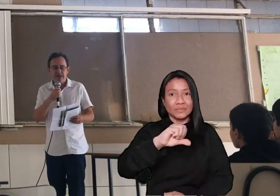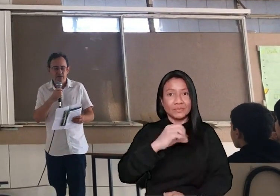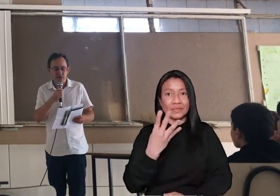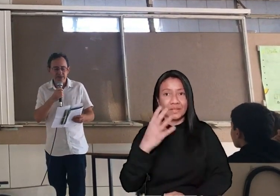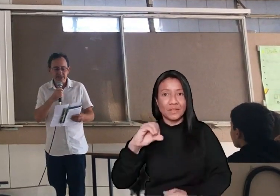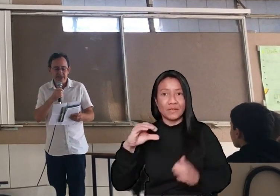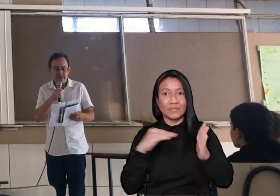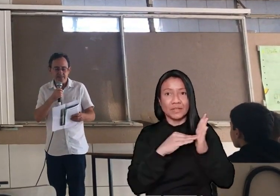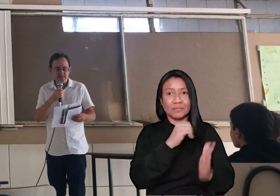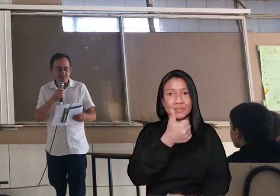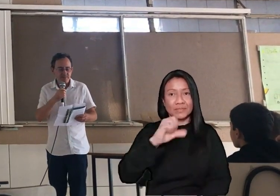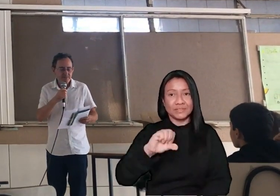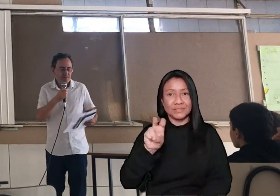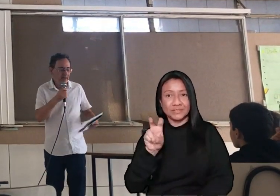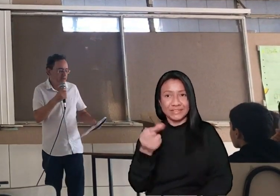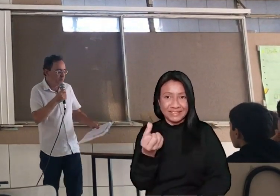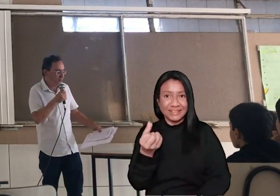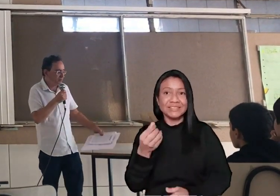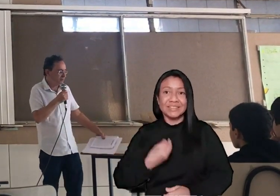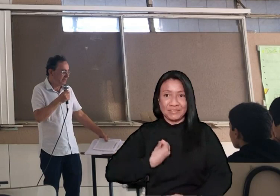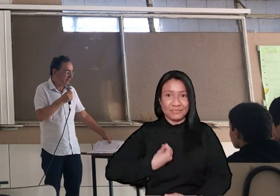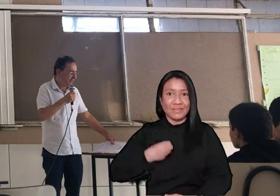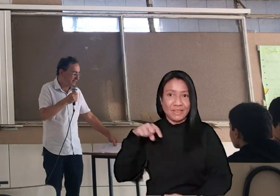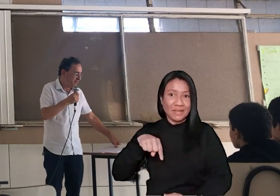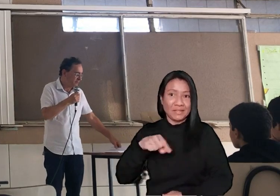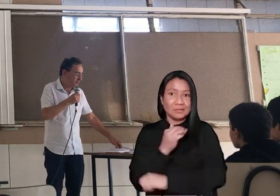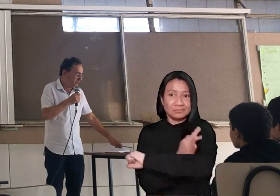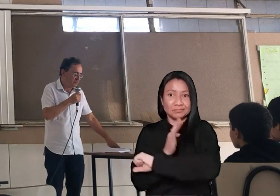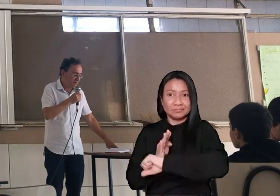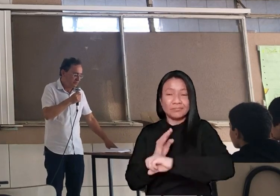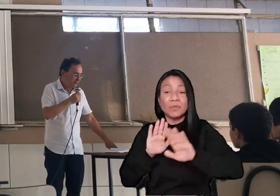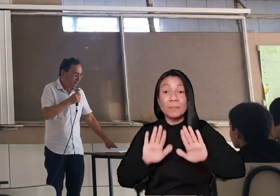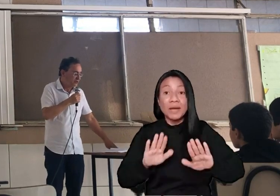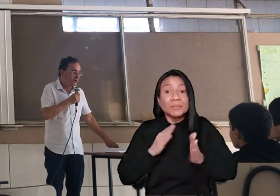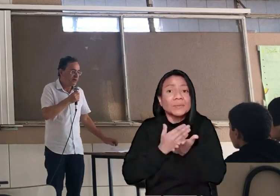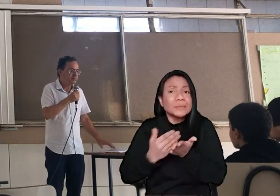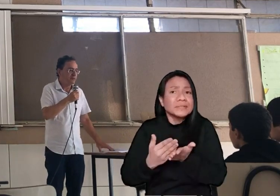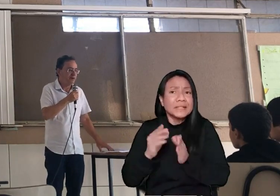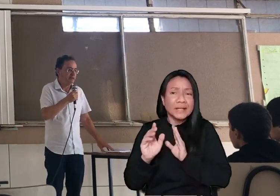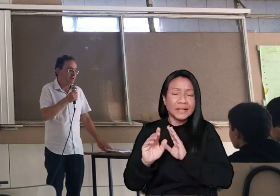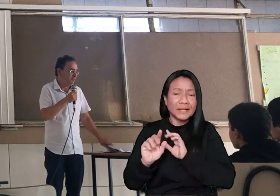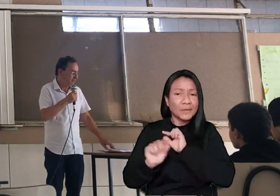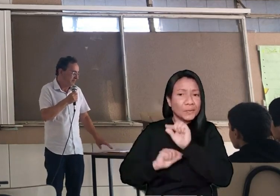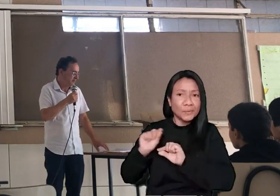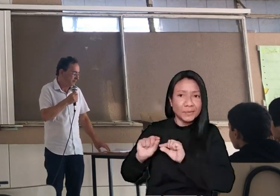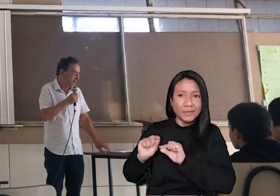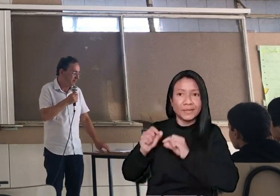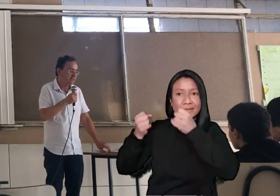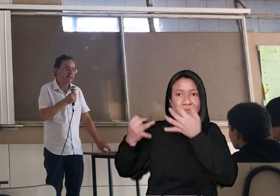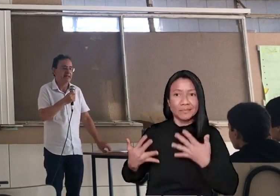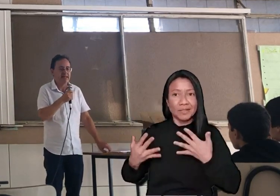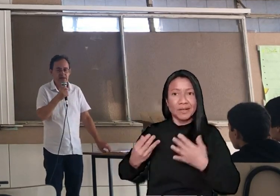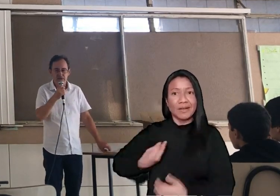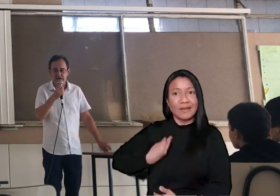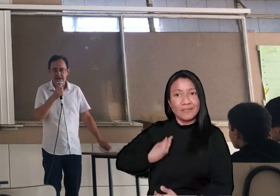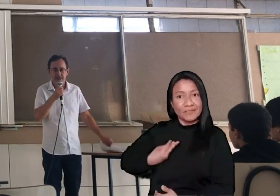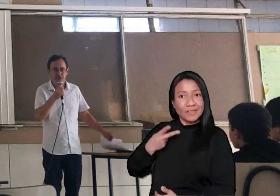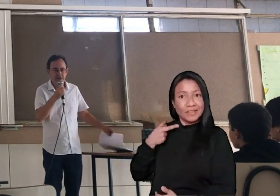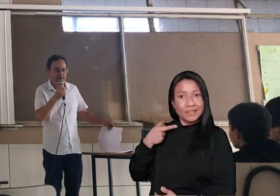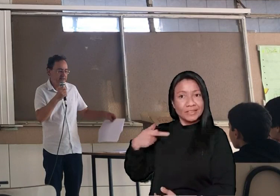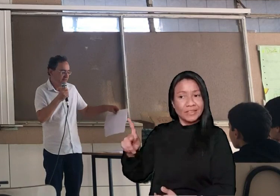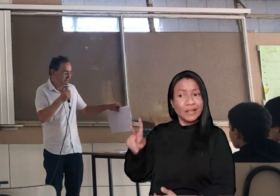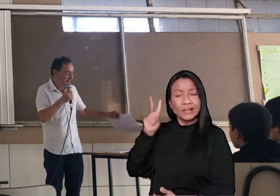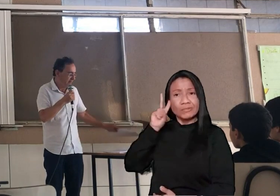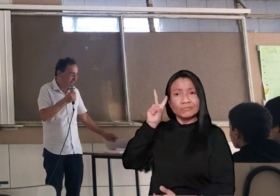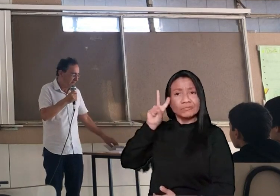queria começar lendo um pouco da questão do histórico do Frei, né? Para a gente contextualizar quem era